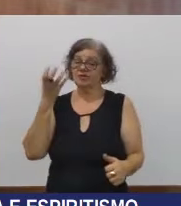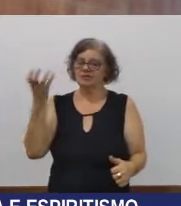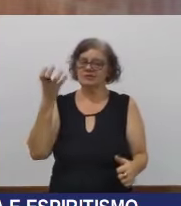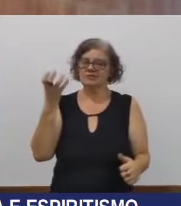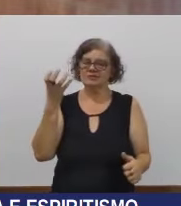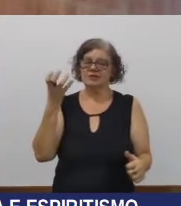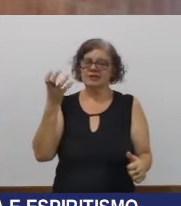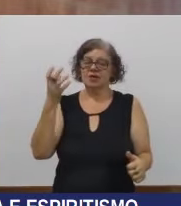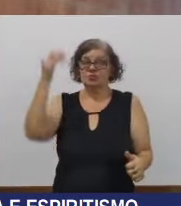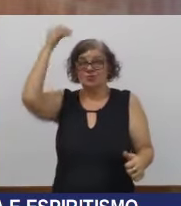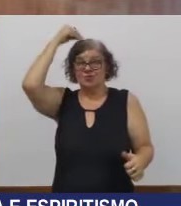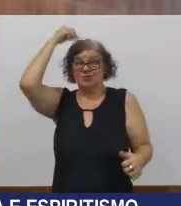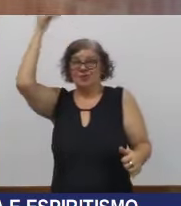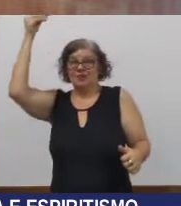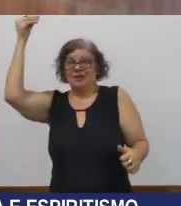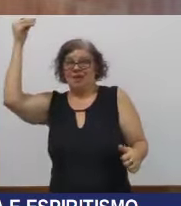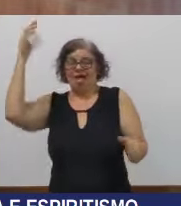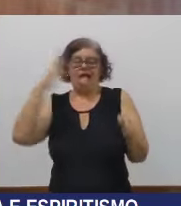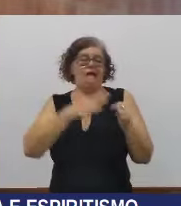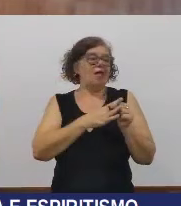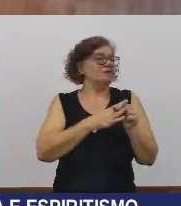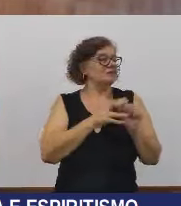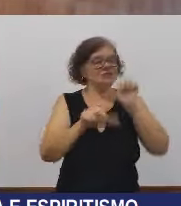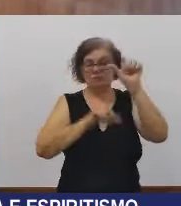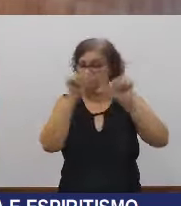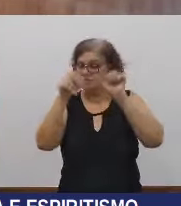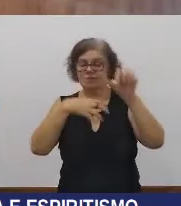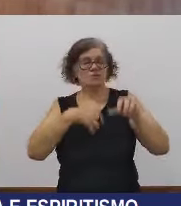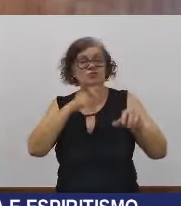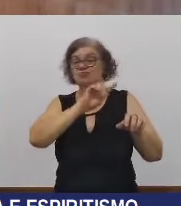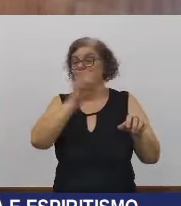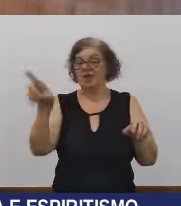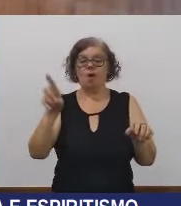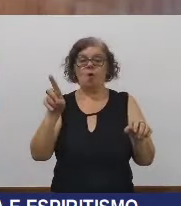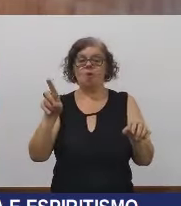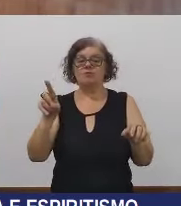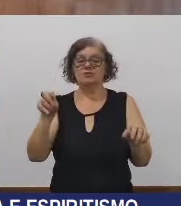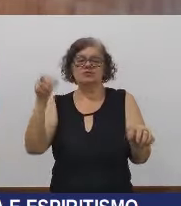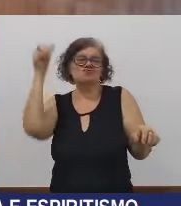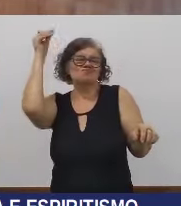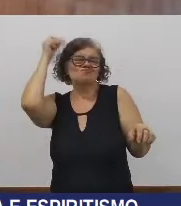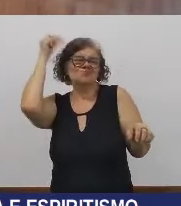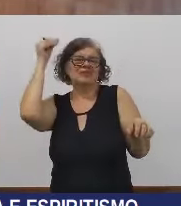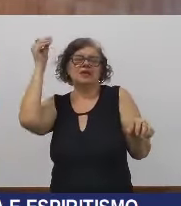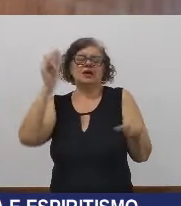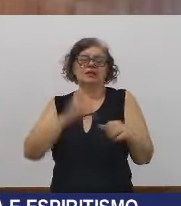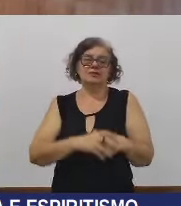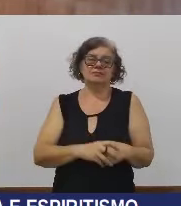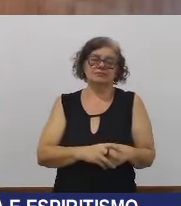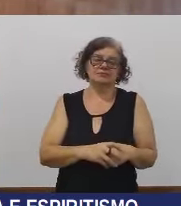Nós queremos que um milagre aconteça sem que eu tenha que mudar comportamento algum.